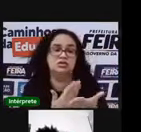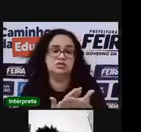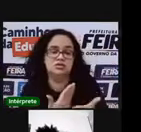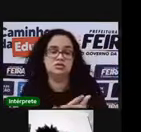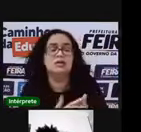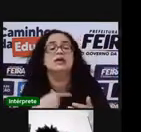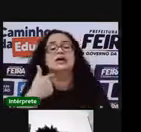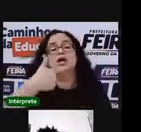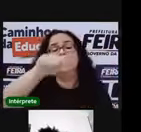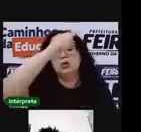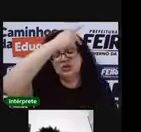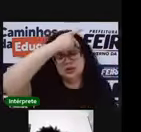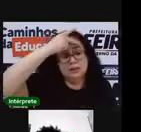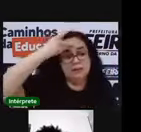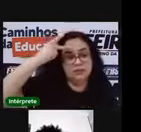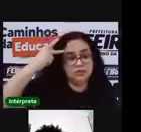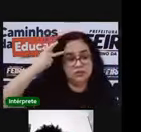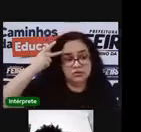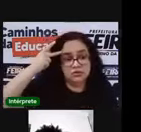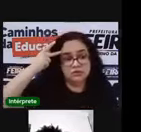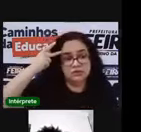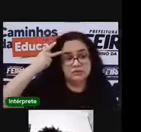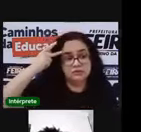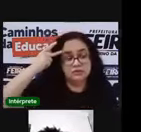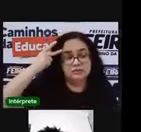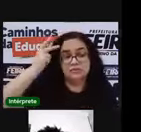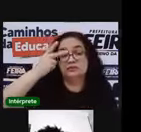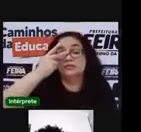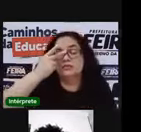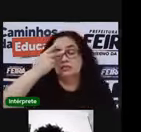Quem é esse outro? Esse outro, por acaso,